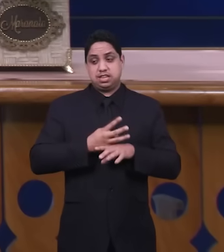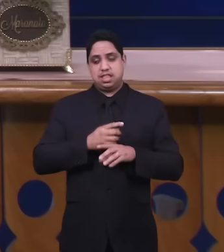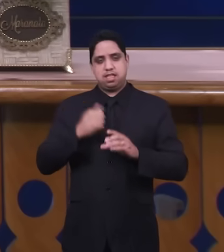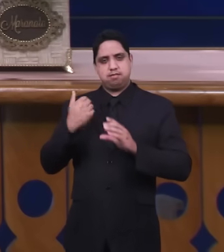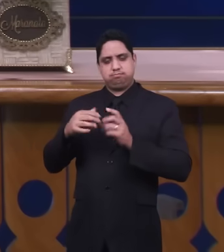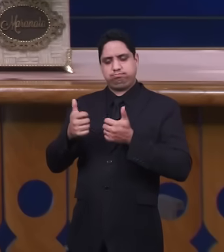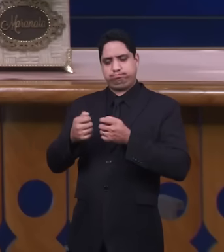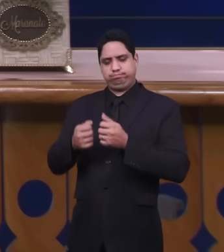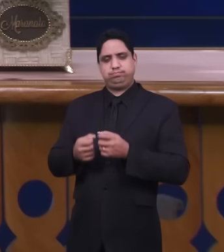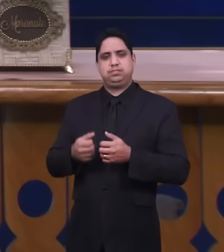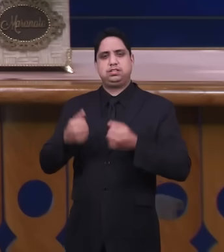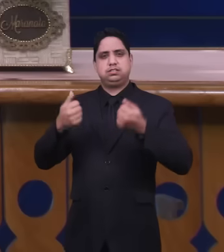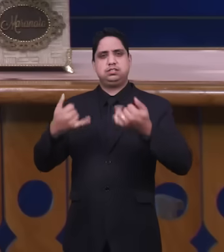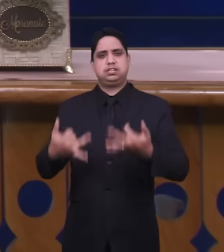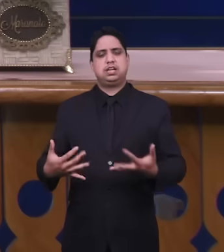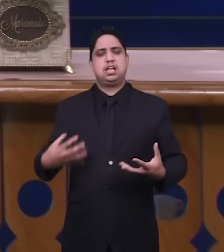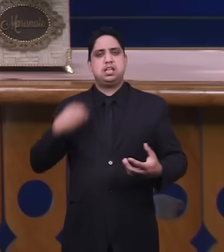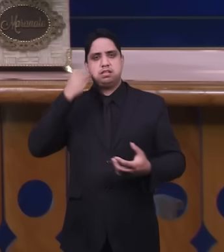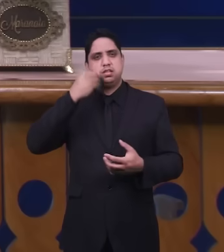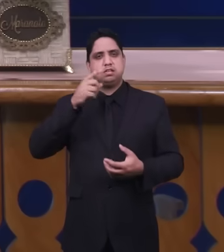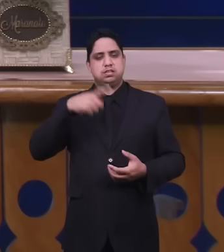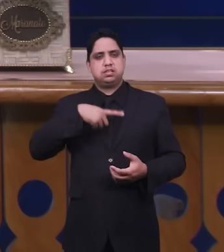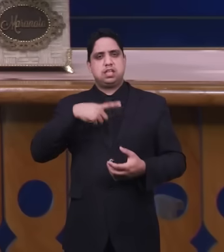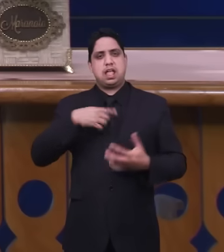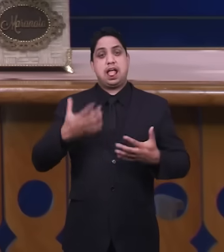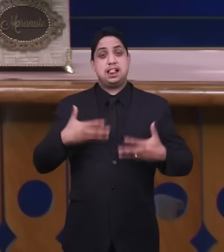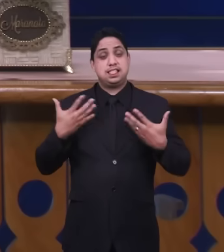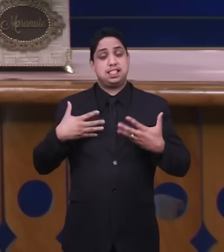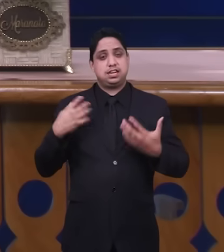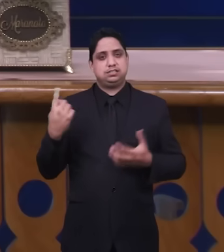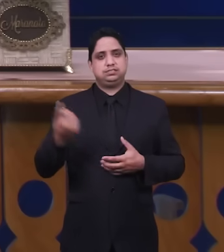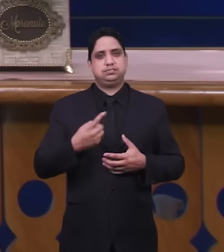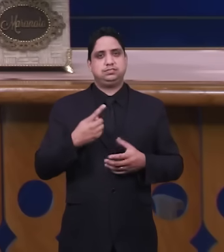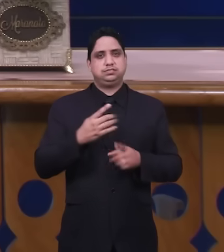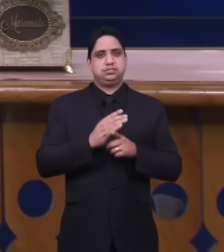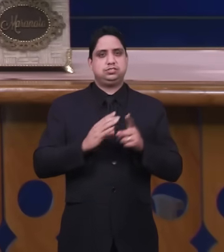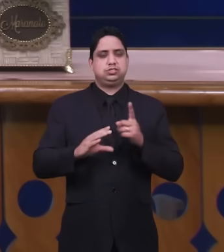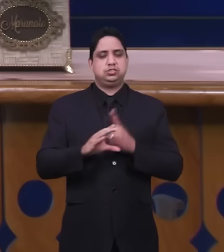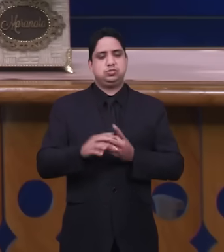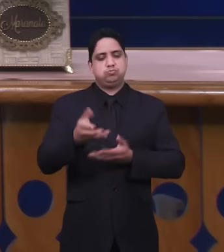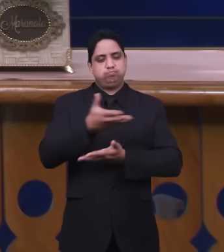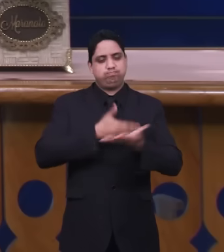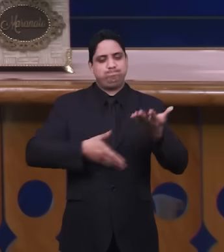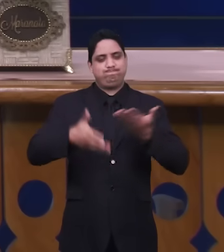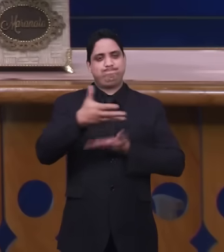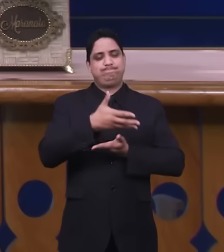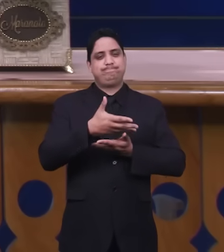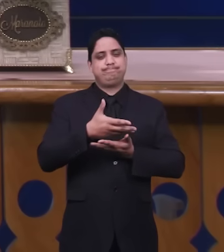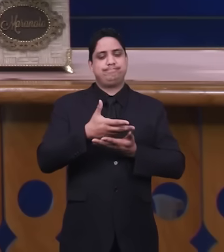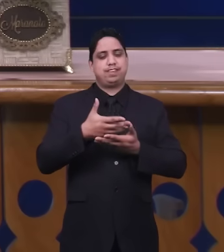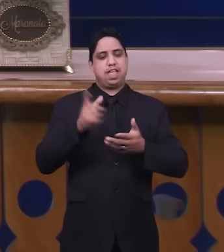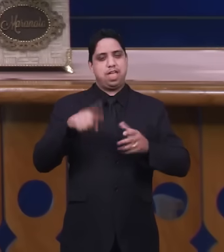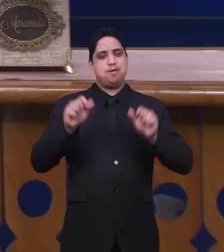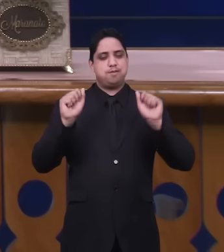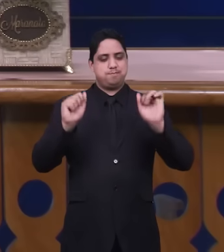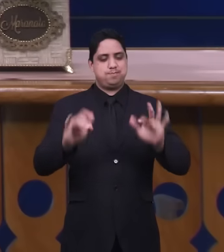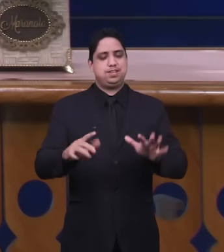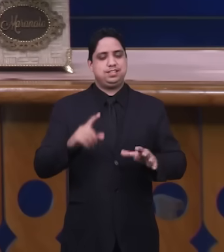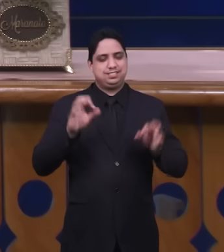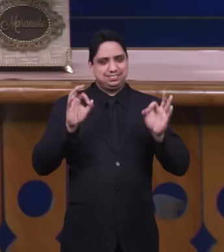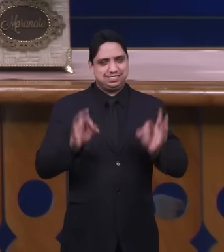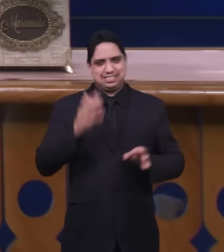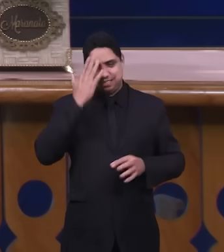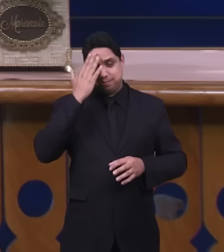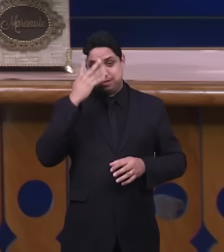ali, narrando a experiência que você teve. Será uma alegria para nós. Esse culto é interativo, você participa dele e será uma grande